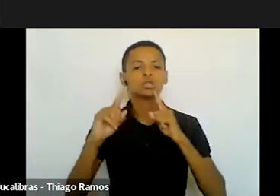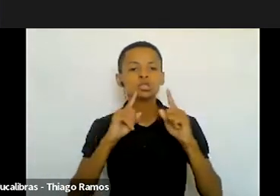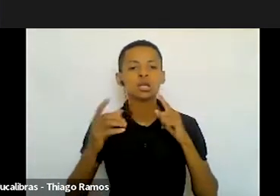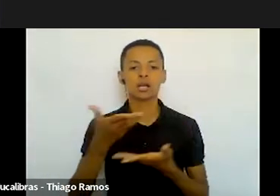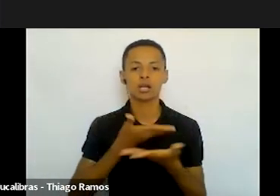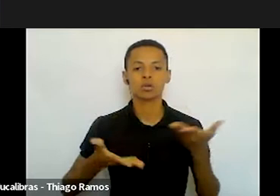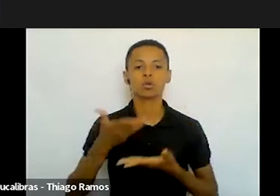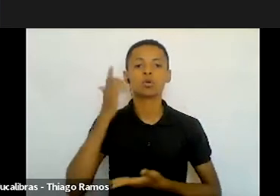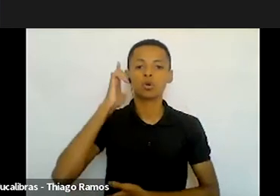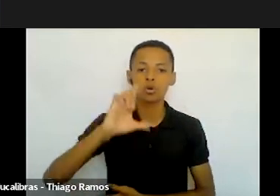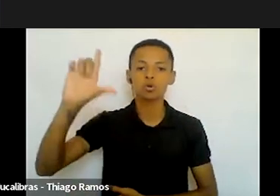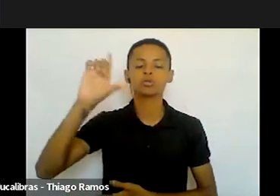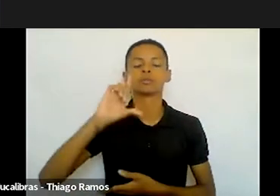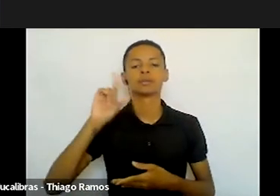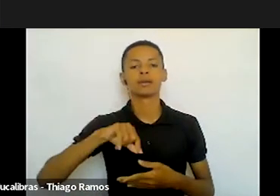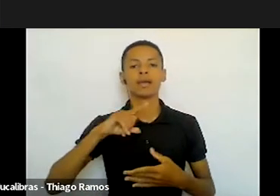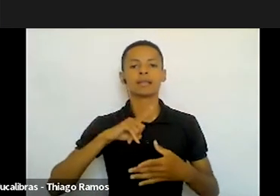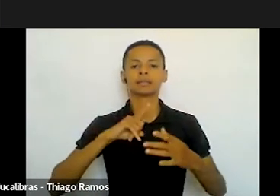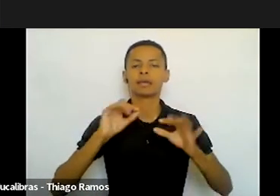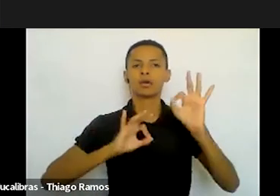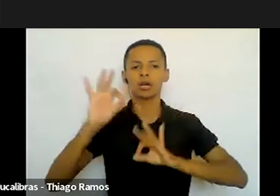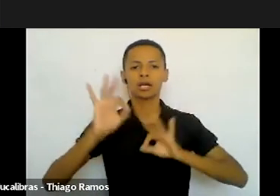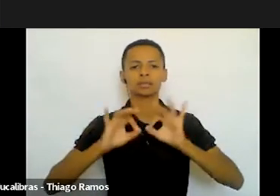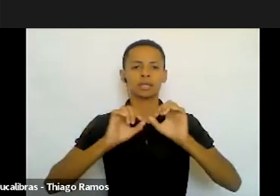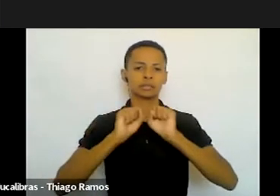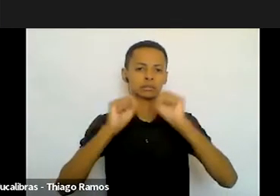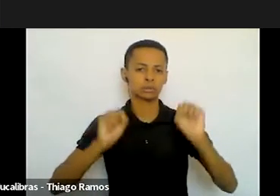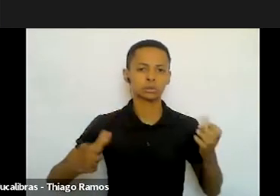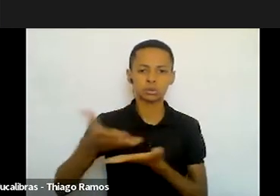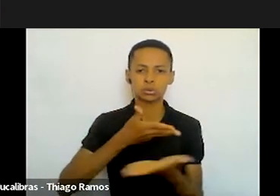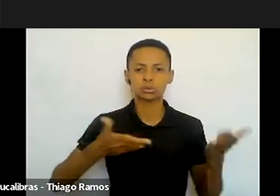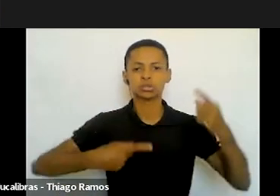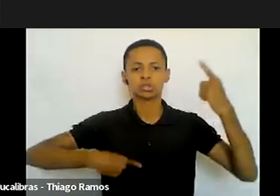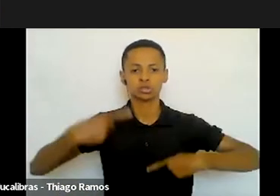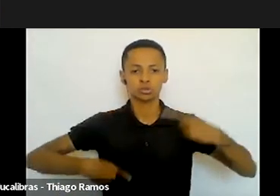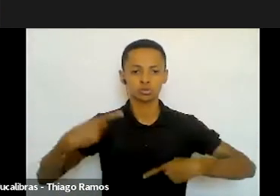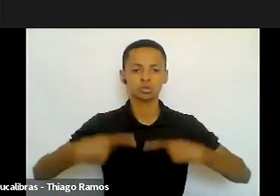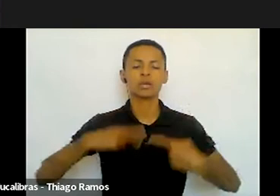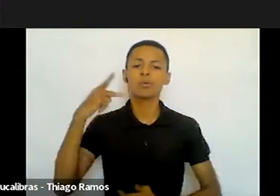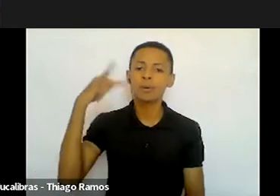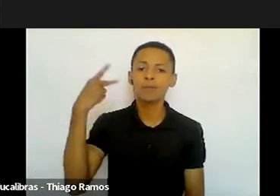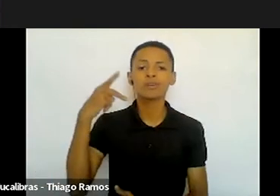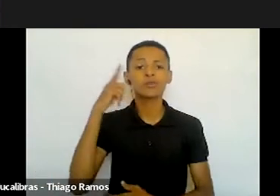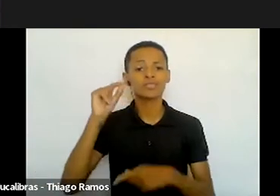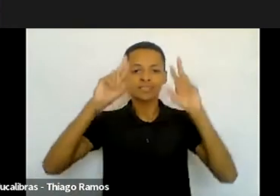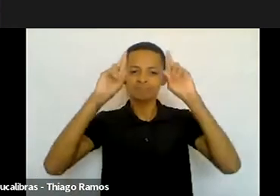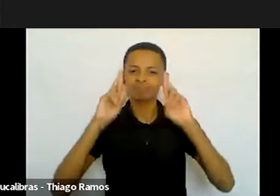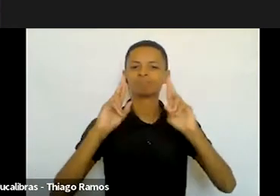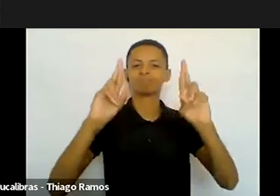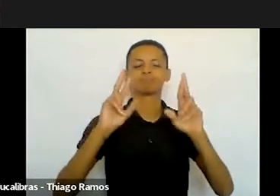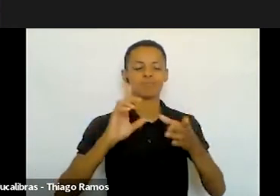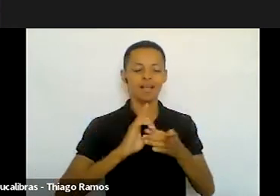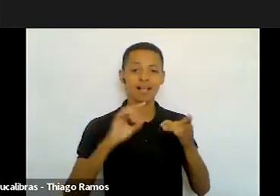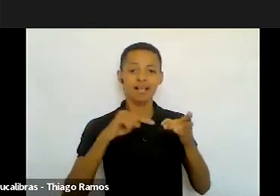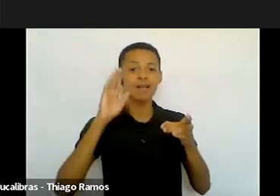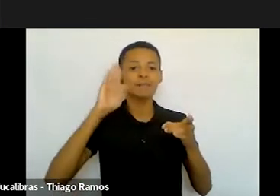Busque trabalhar nesse sistema de rede, a gente discutir, de fato, uma política que respeite, que, de fato, respeite a democracia